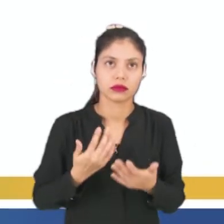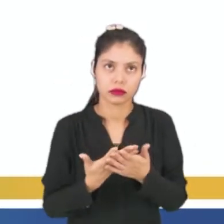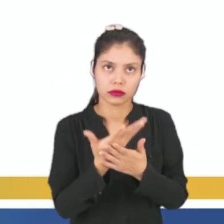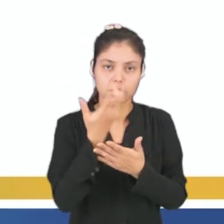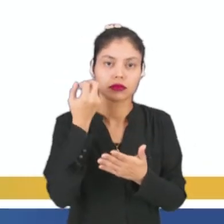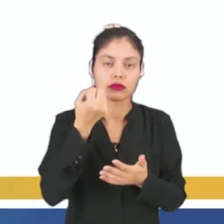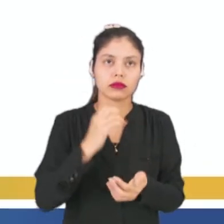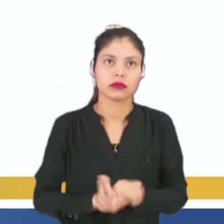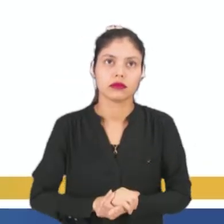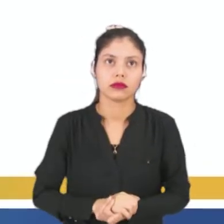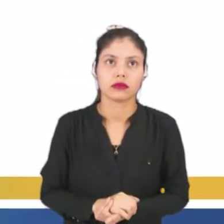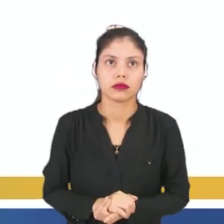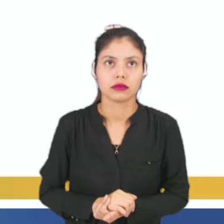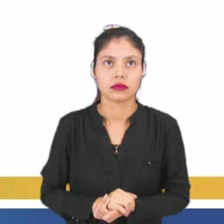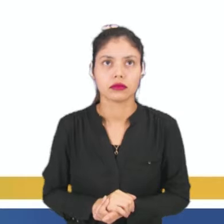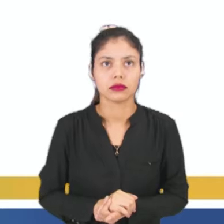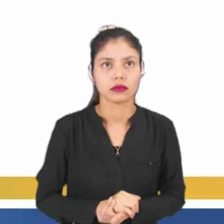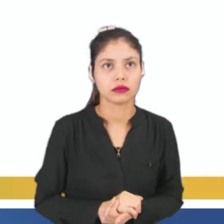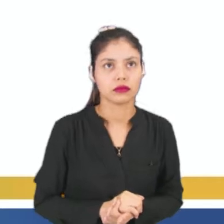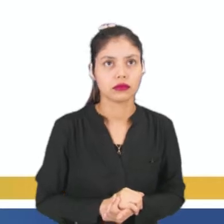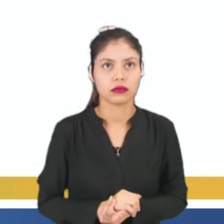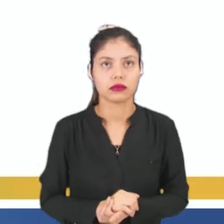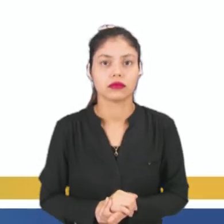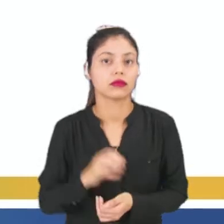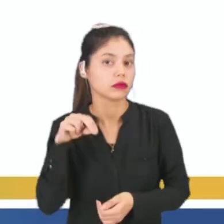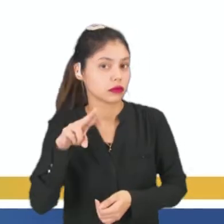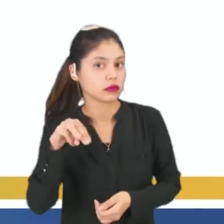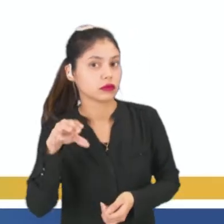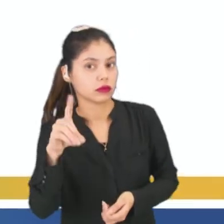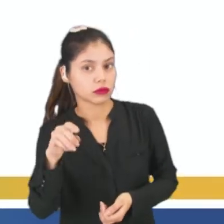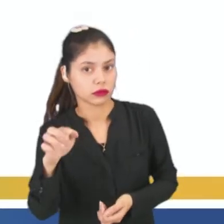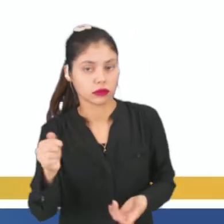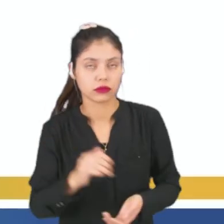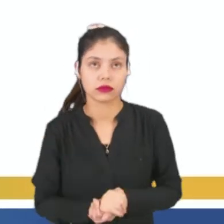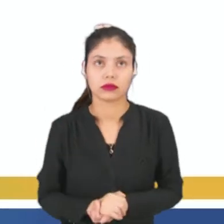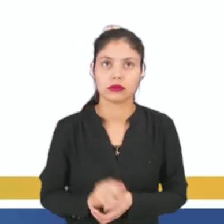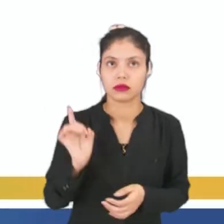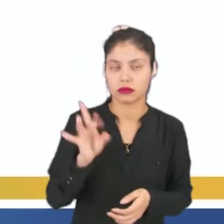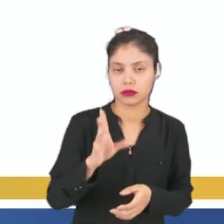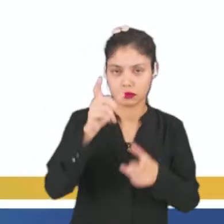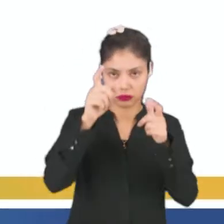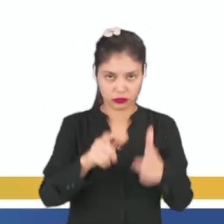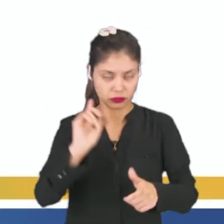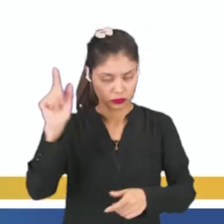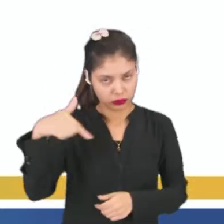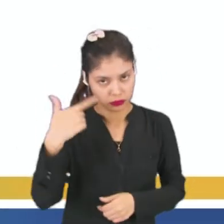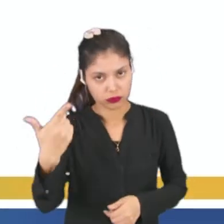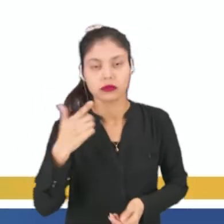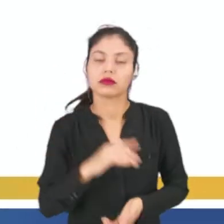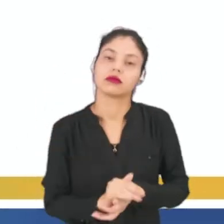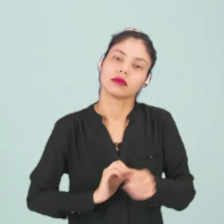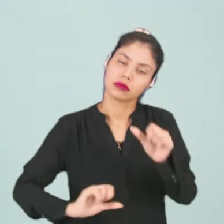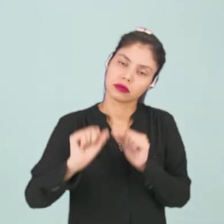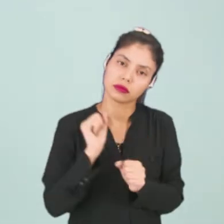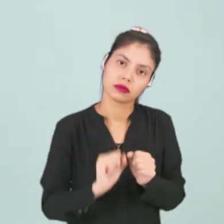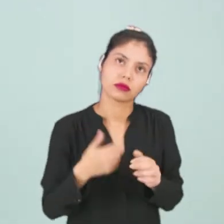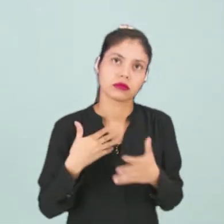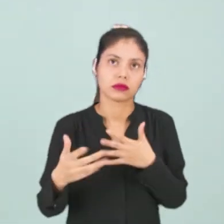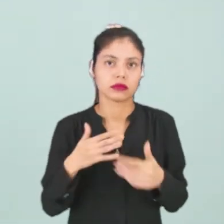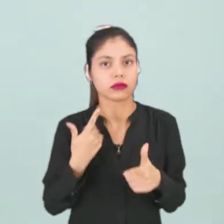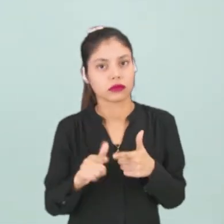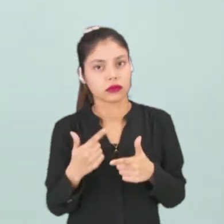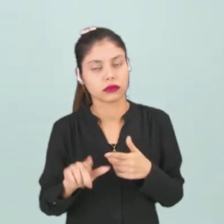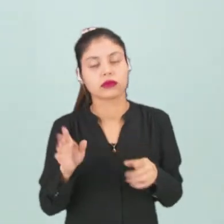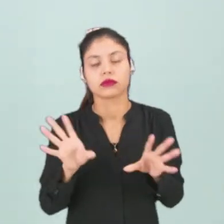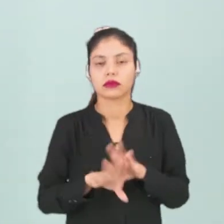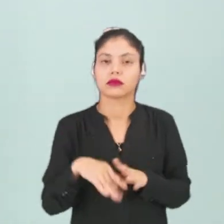né? Éramos nômades. Ficamos em um determinado lugar, depois a gente mudava, dependendo da escassez de comida, a